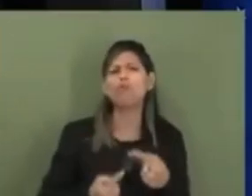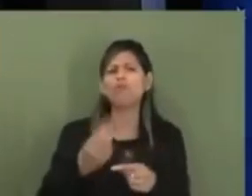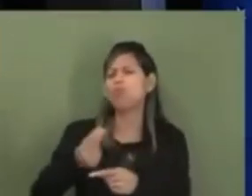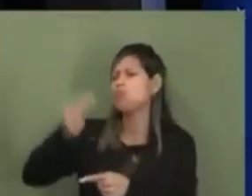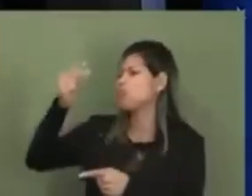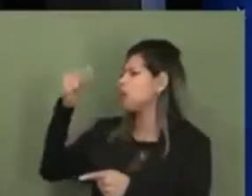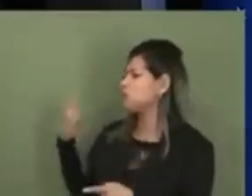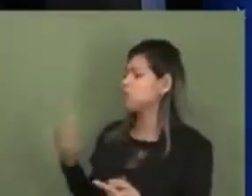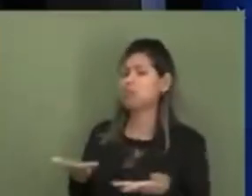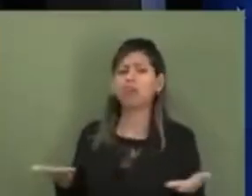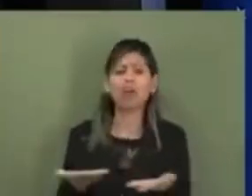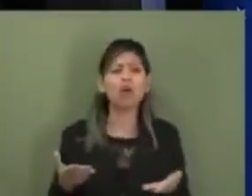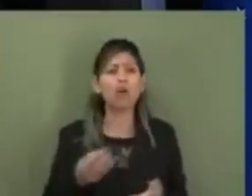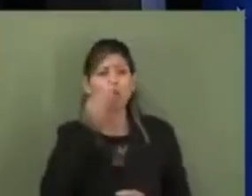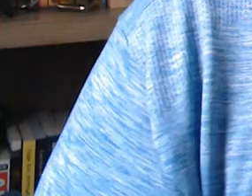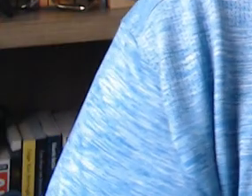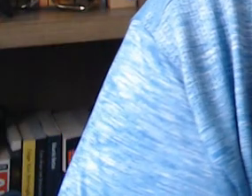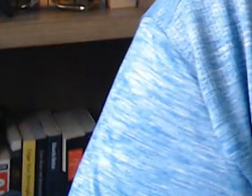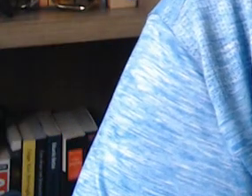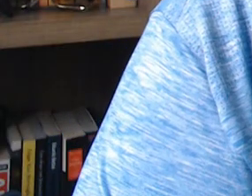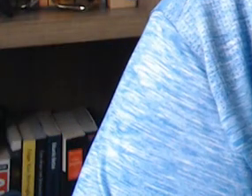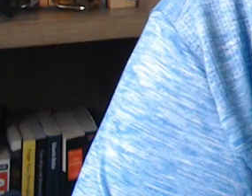essas tentações e essa descrença da democracia.